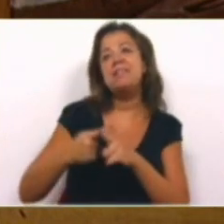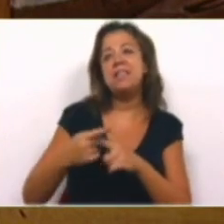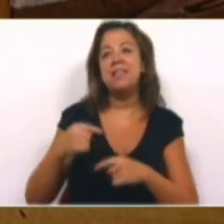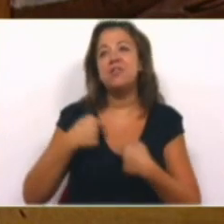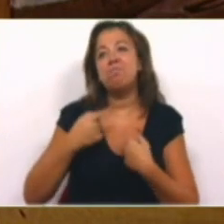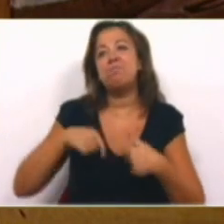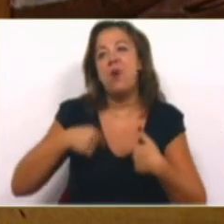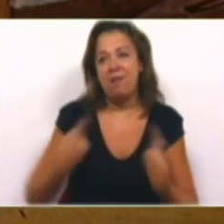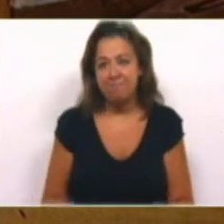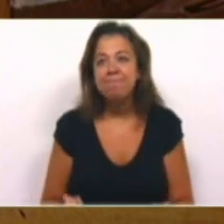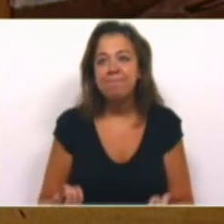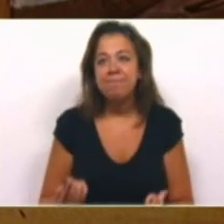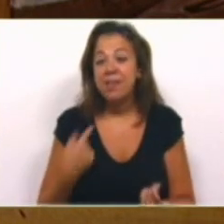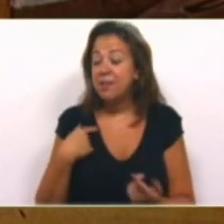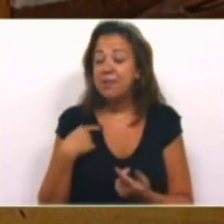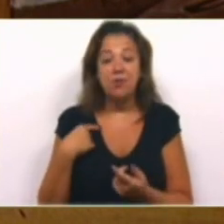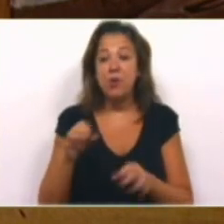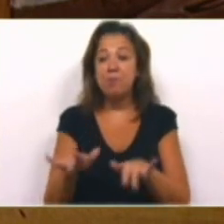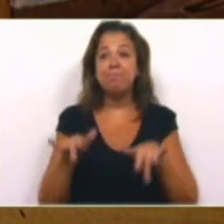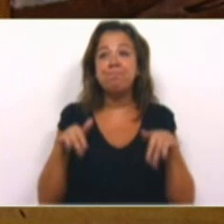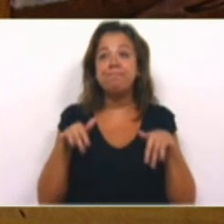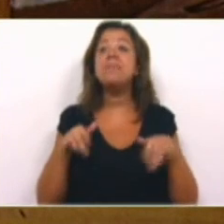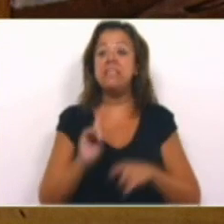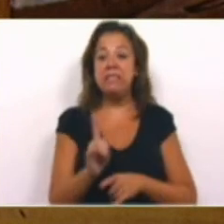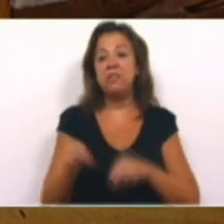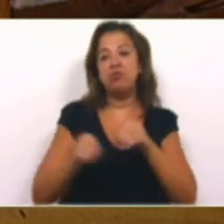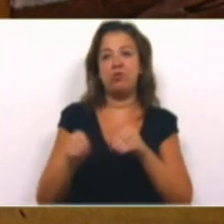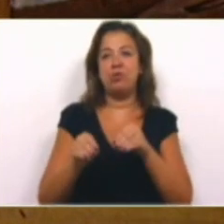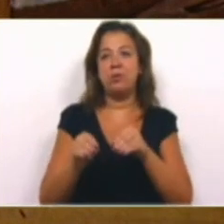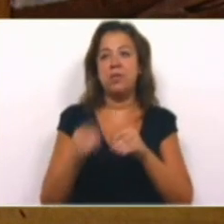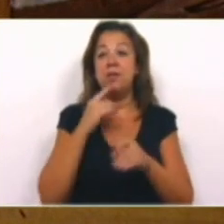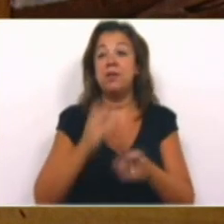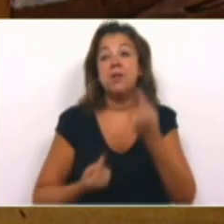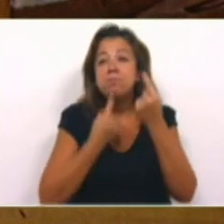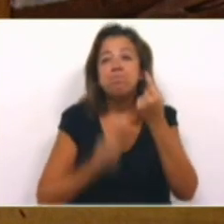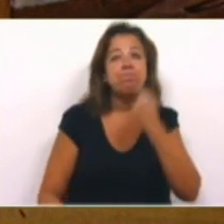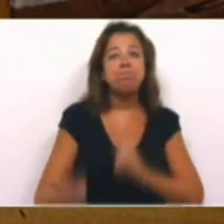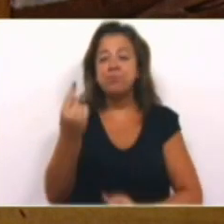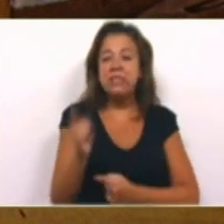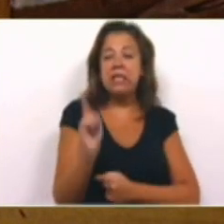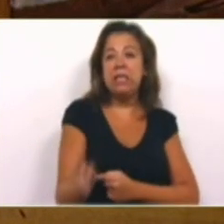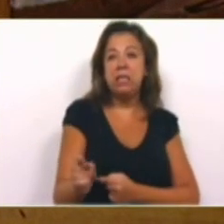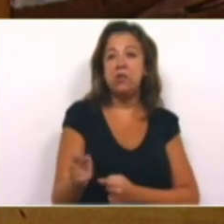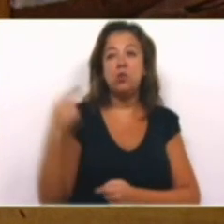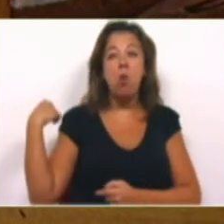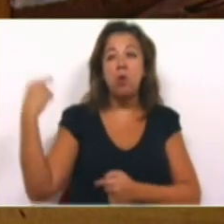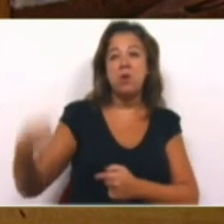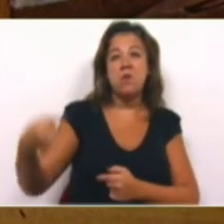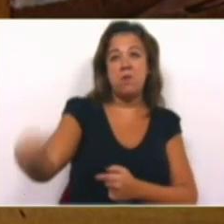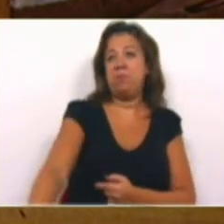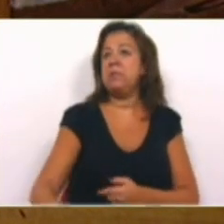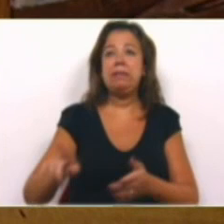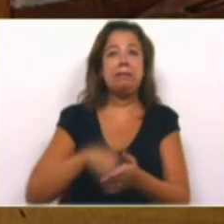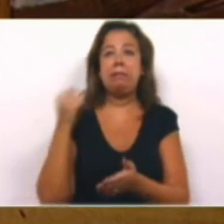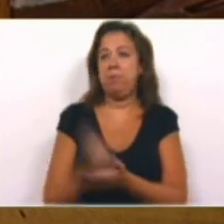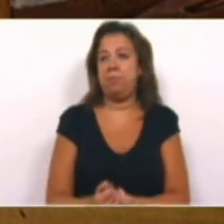Estamos fora desse jogo e denunciamos isso ontem, hoje e amanhã. Sobre a dinâmica